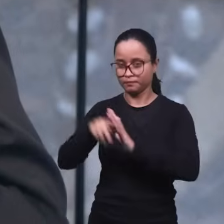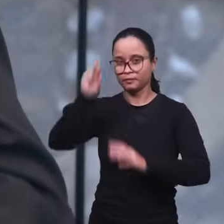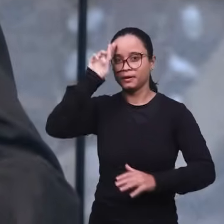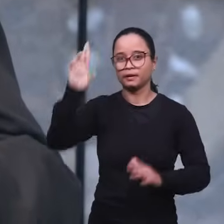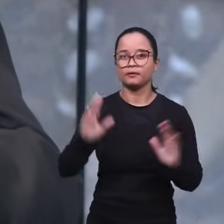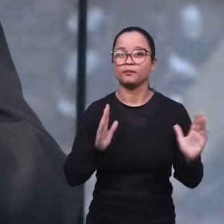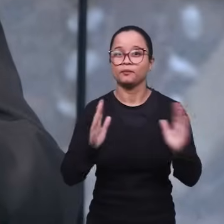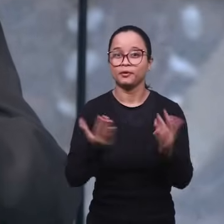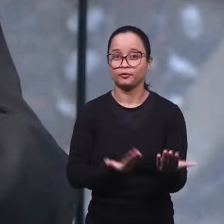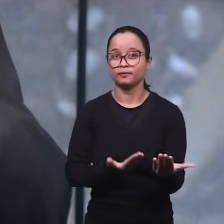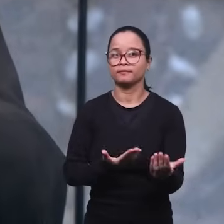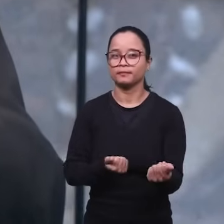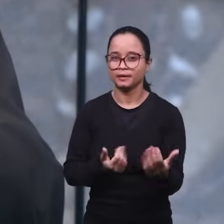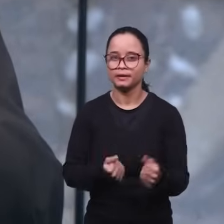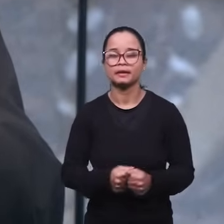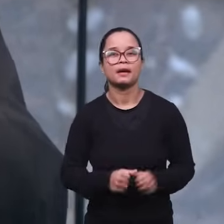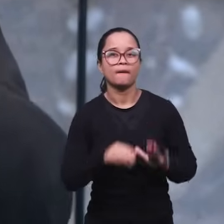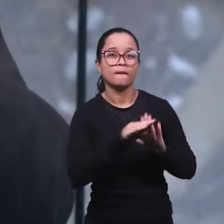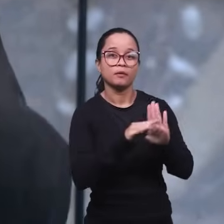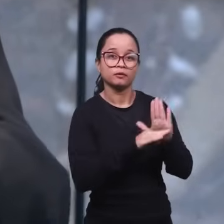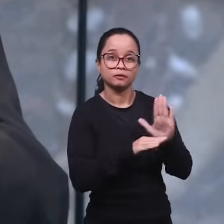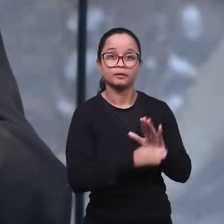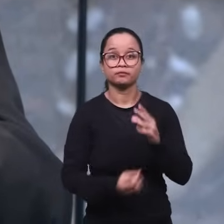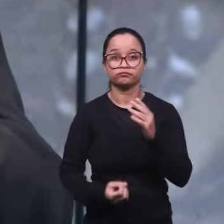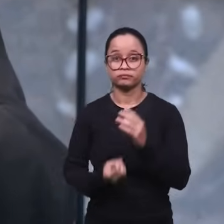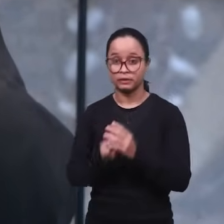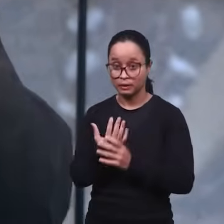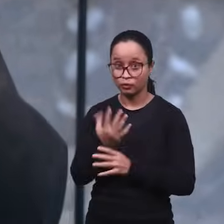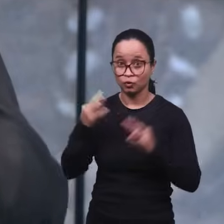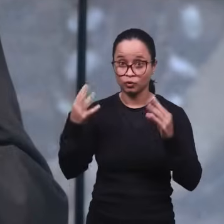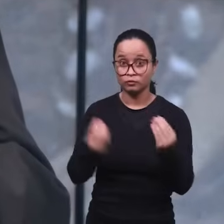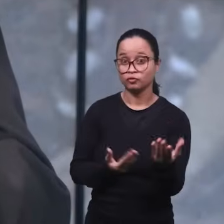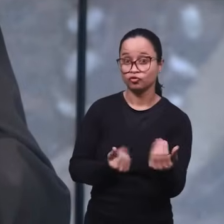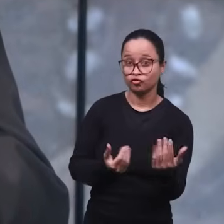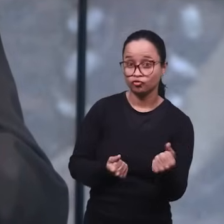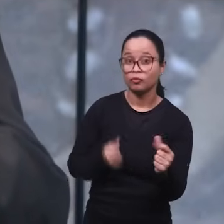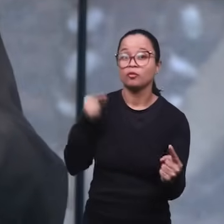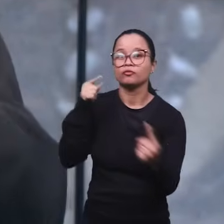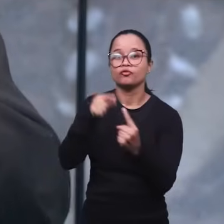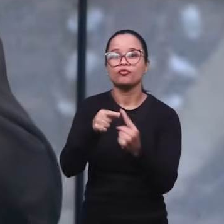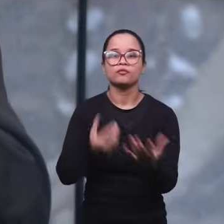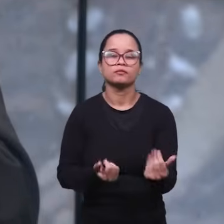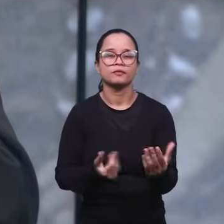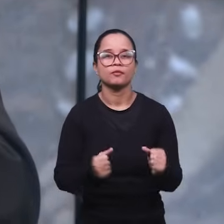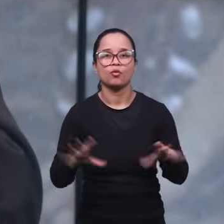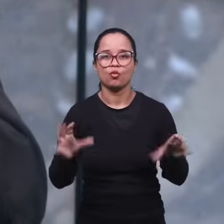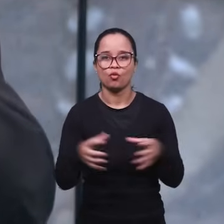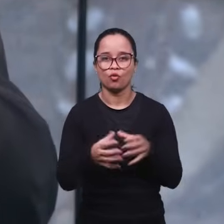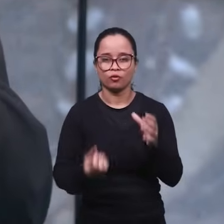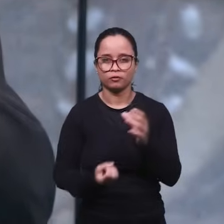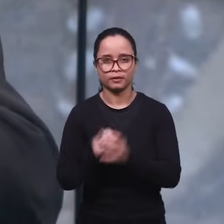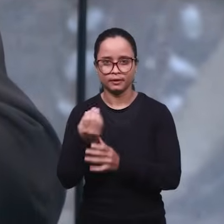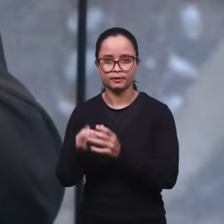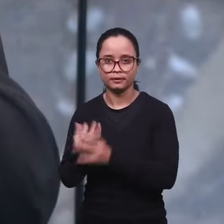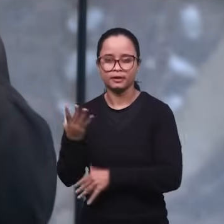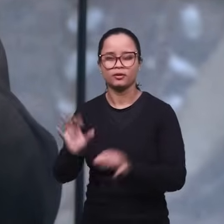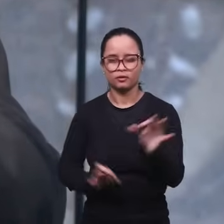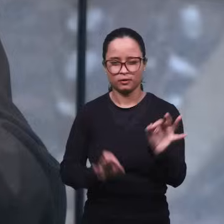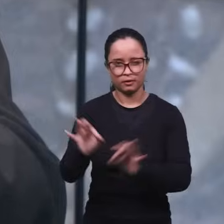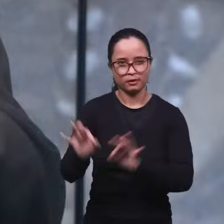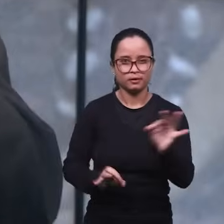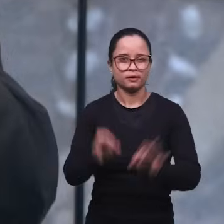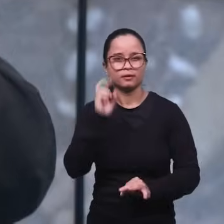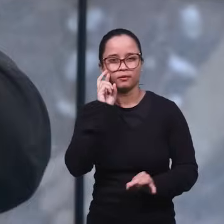Senhor. Os Dias da Minha Mocidade é um programa feito por jovens para jovens. Há uma equipe de produção que organiza, que